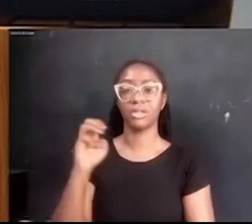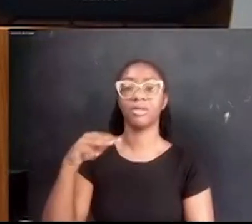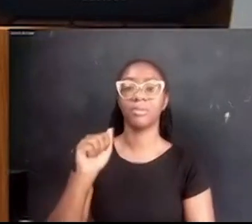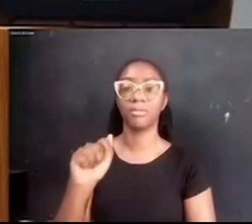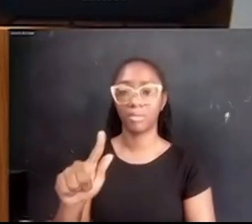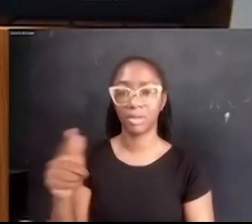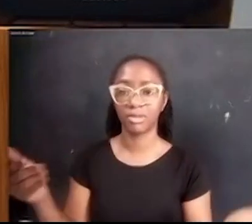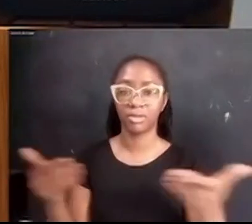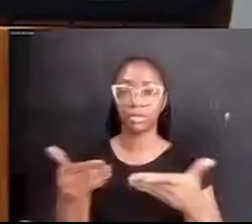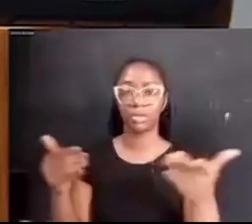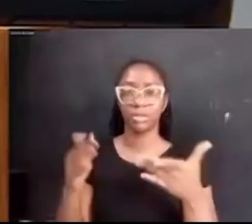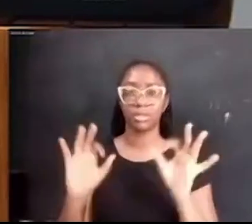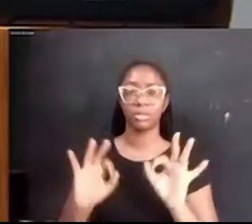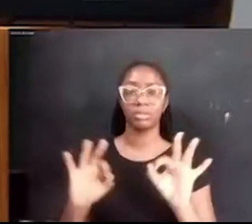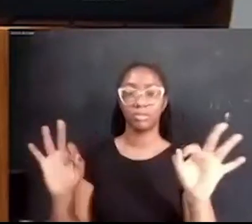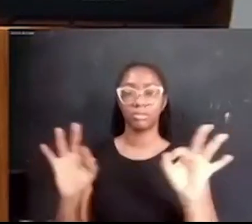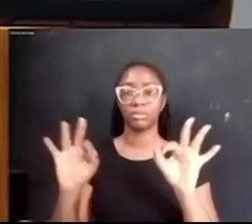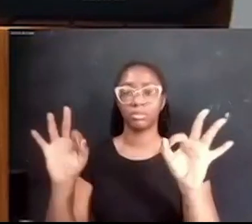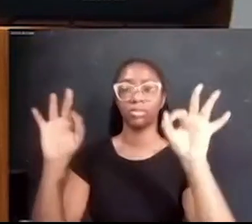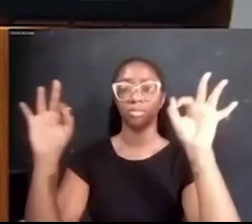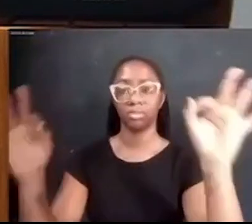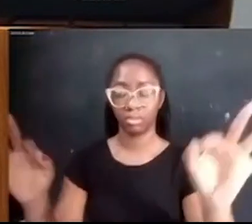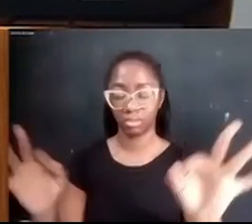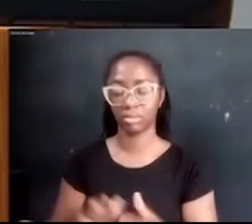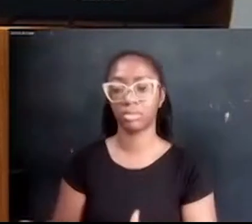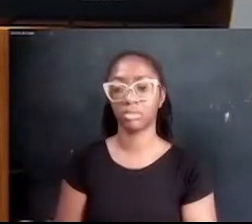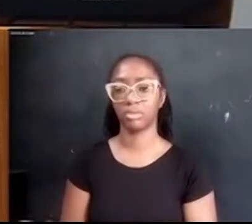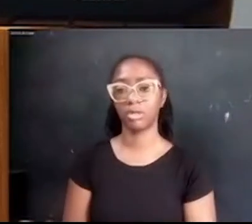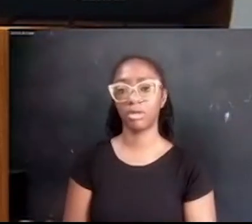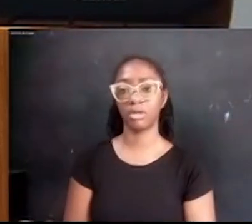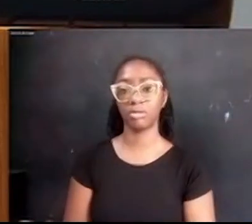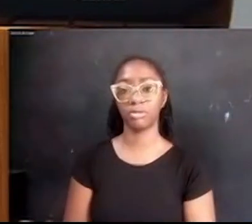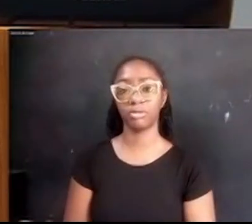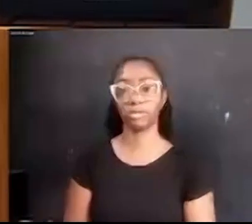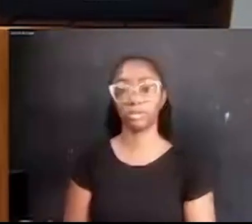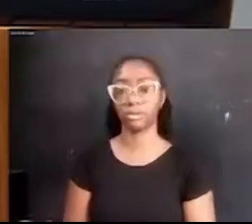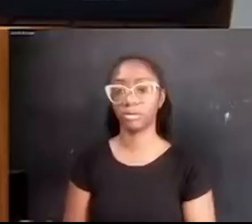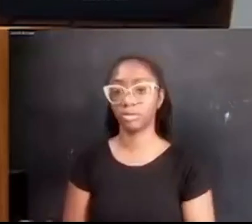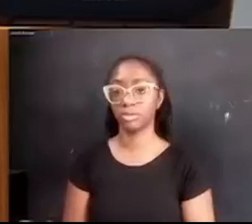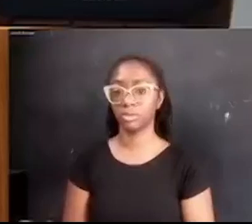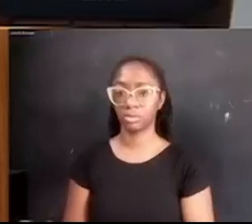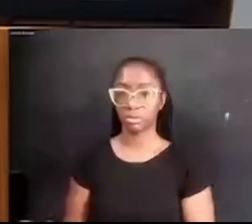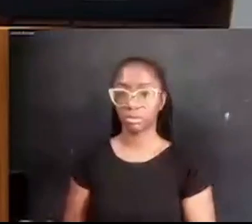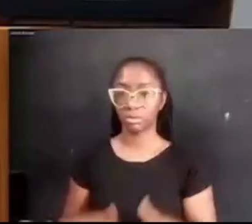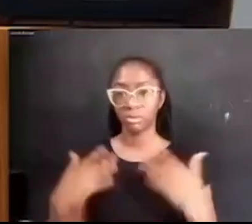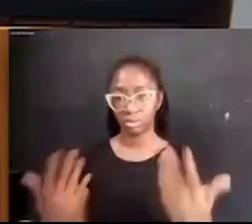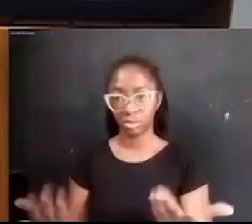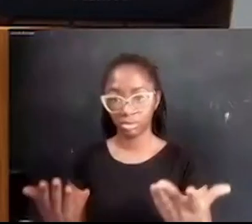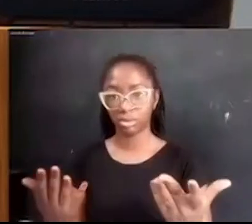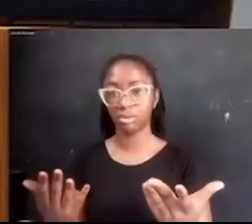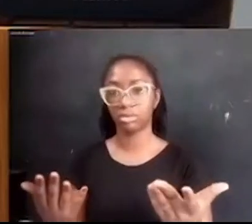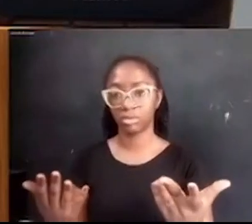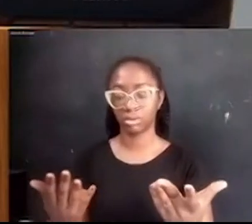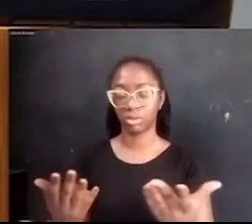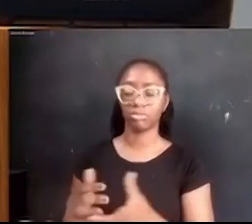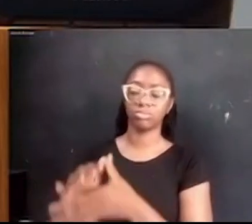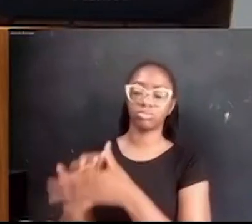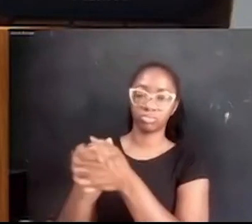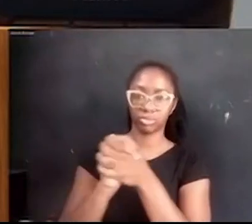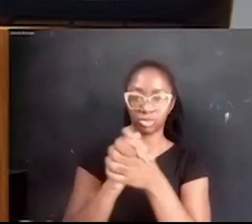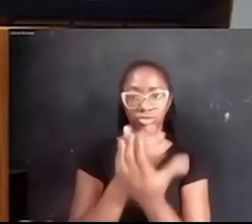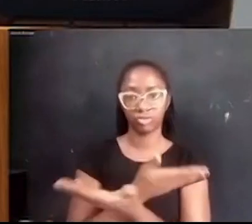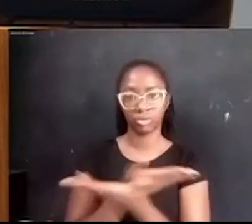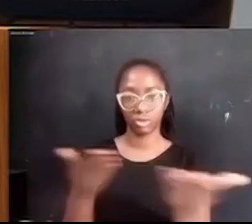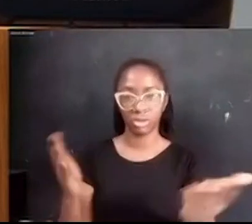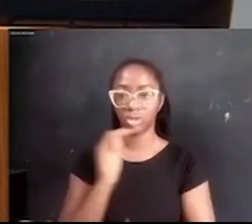com a grife do Carlos Francisco. Agradeço a todos vocês e passo de imediato a palavra